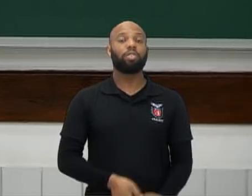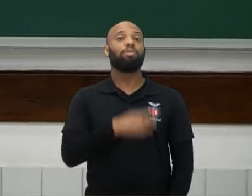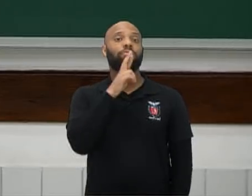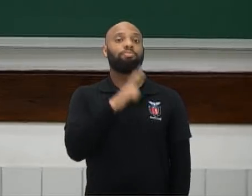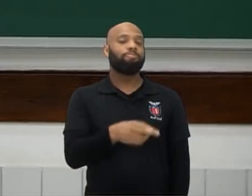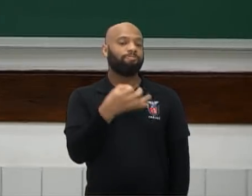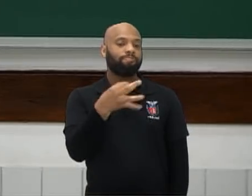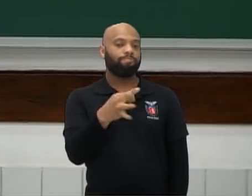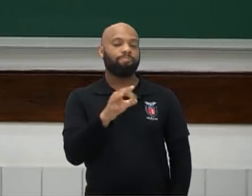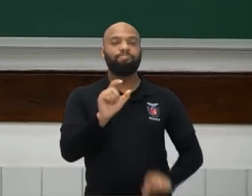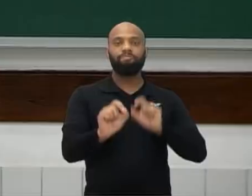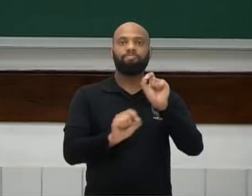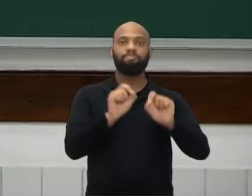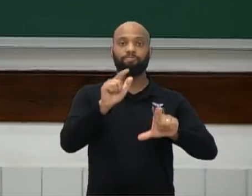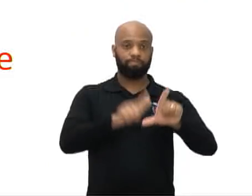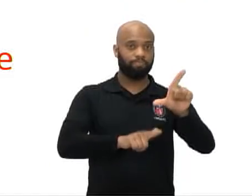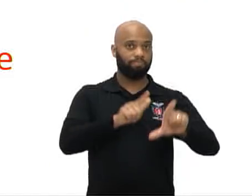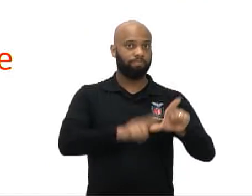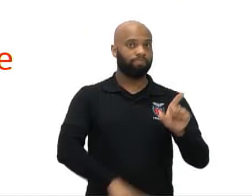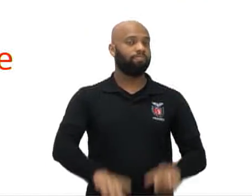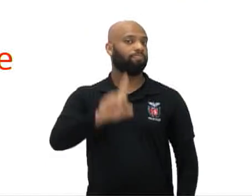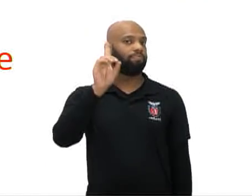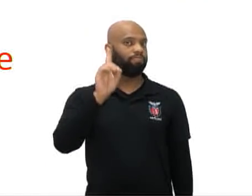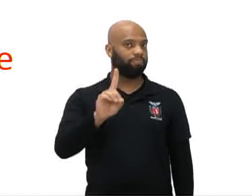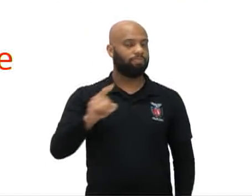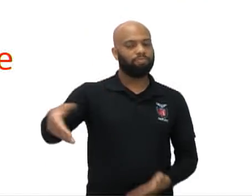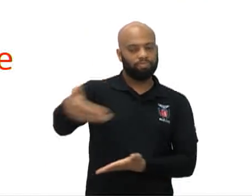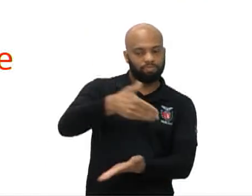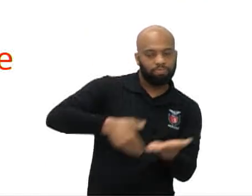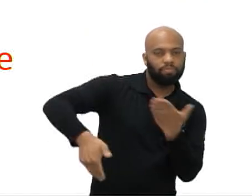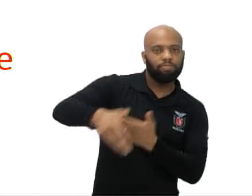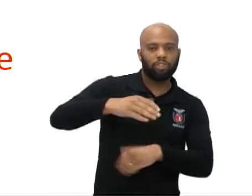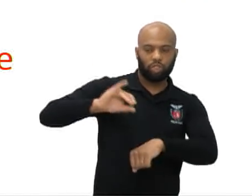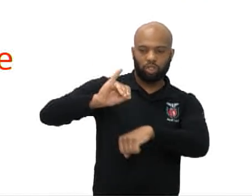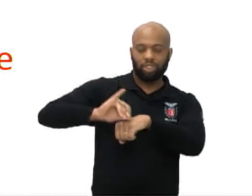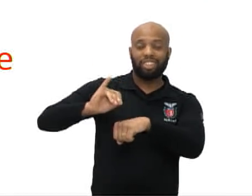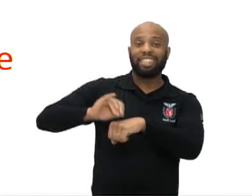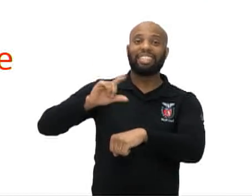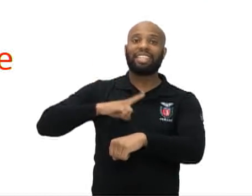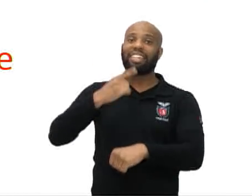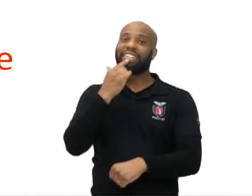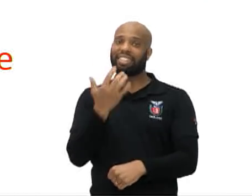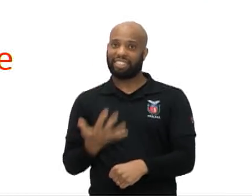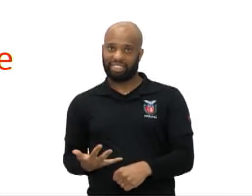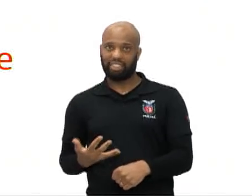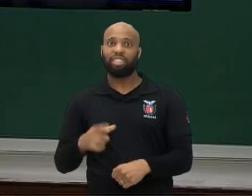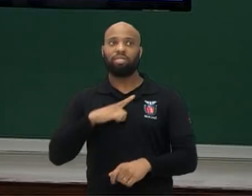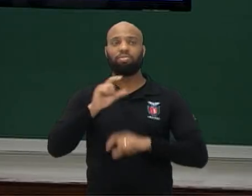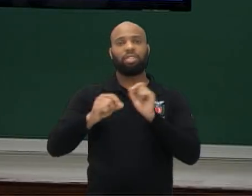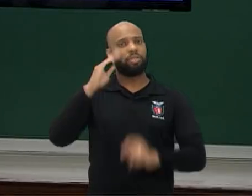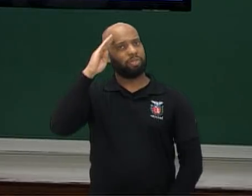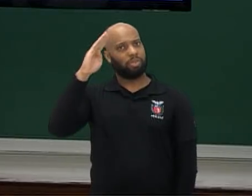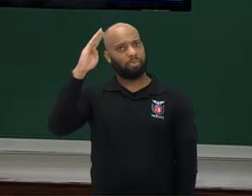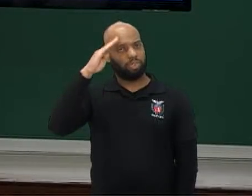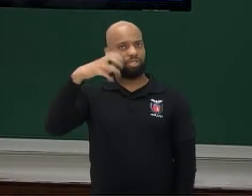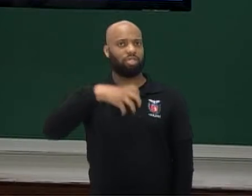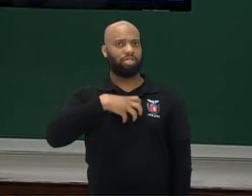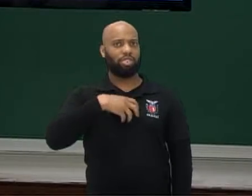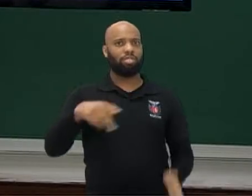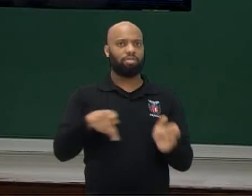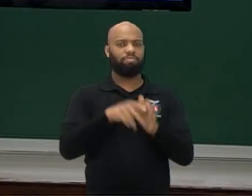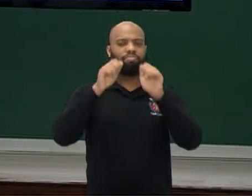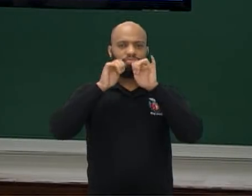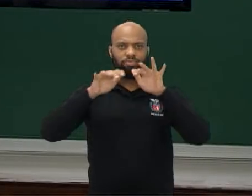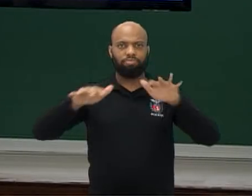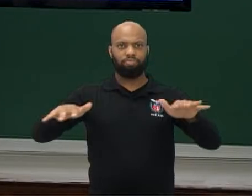Resposta correta, letra D. O compartilhamento de objetos com sangue contaminado é o principal meio de transmissão de